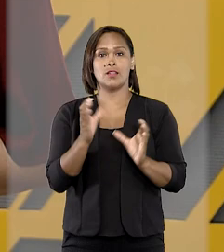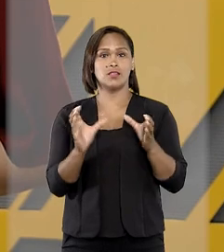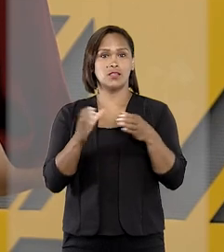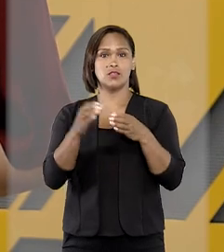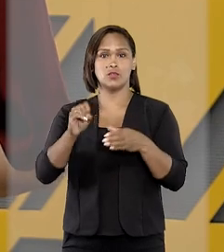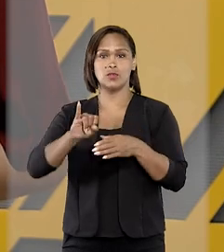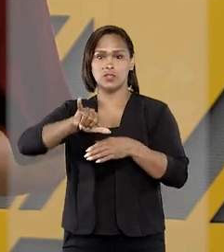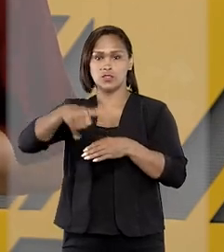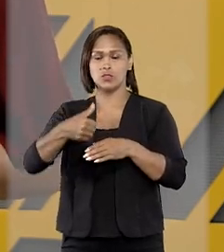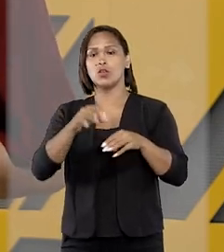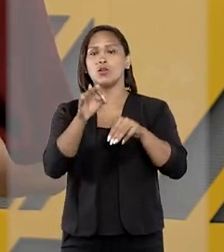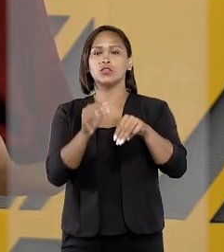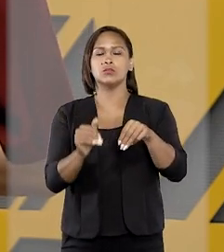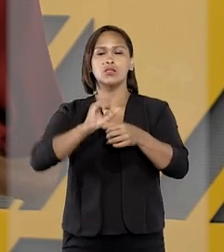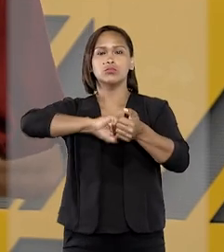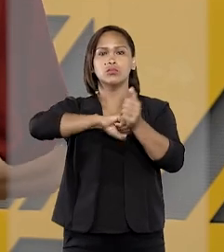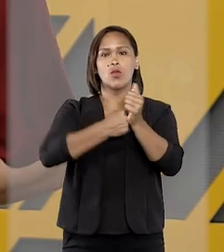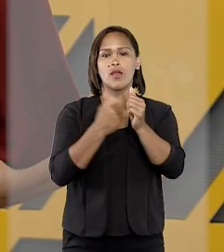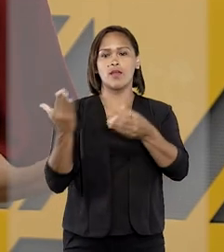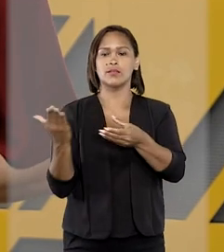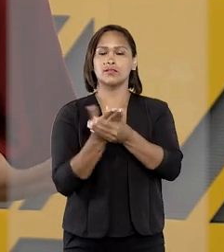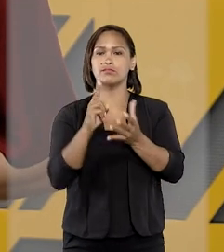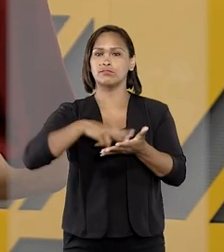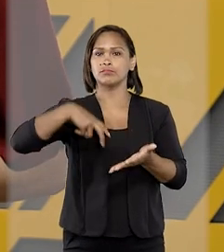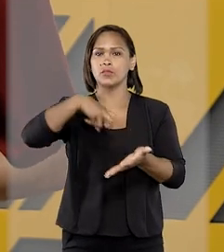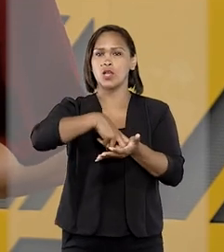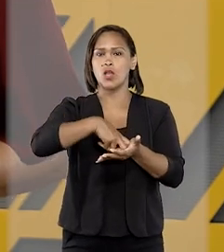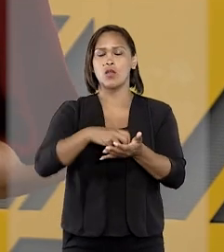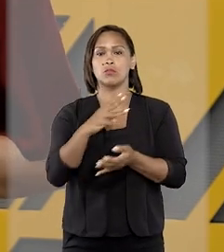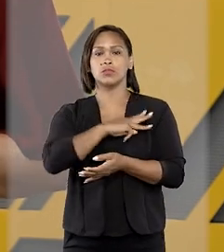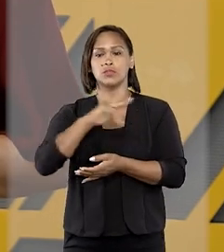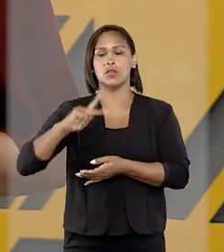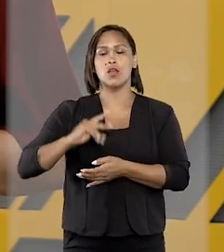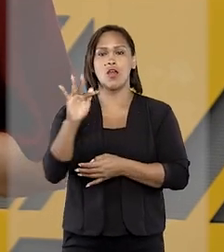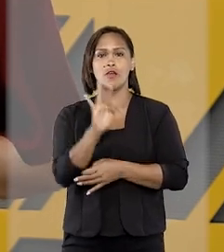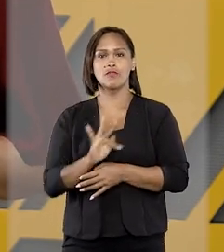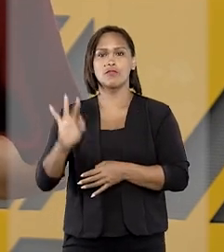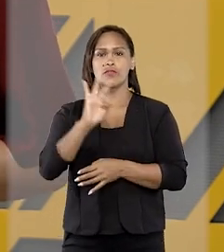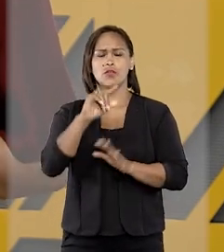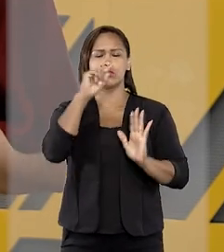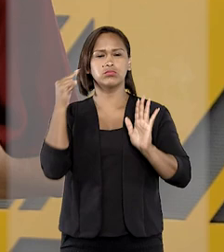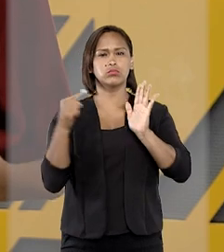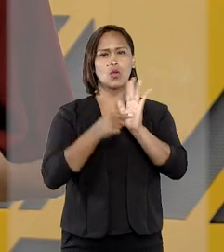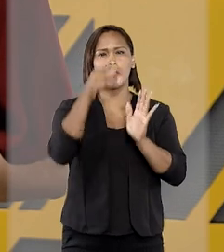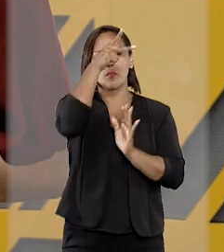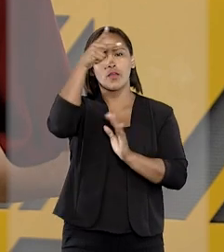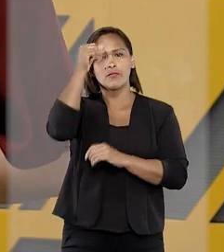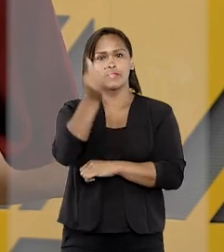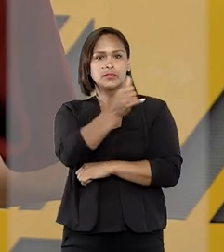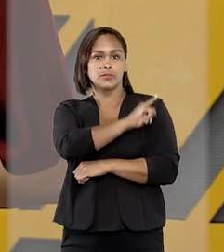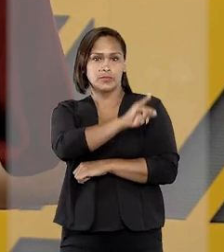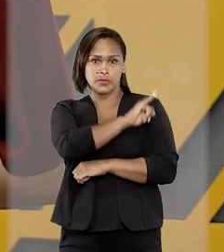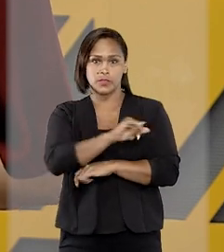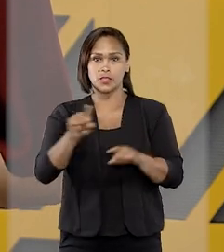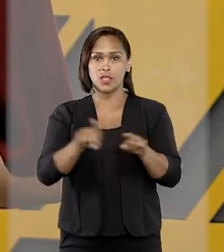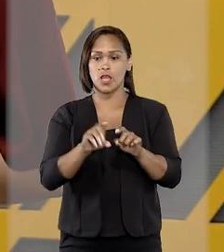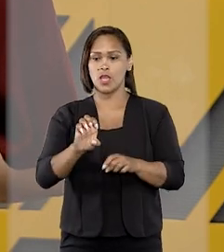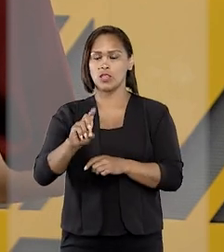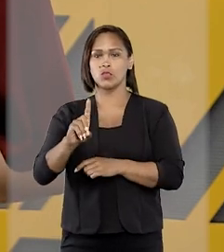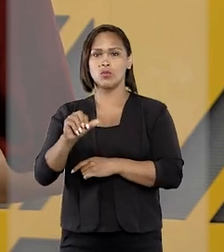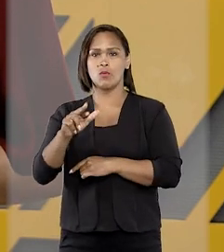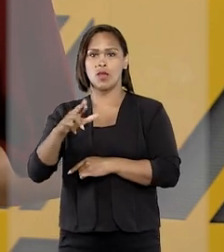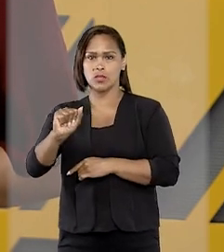E na sexta turma, os ministros trancaram a ação penal em que o Ministério Público Federal acusou o prefeito do Rio de